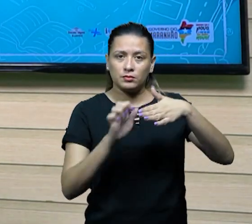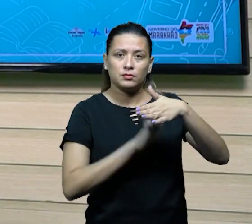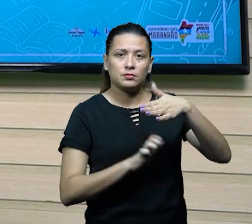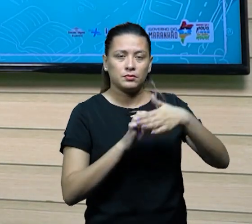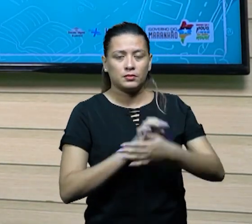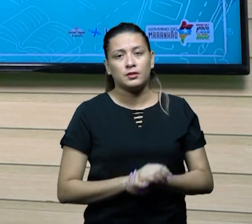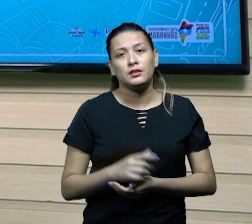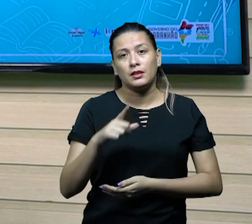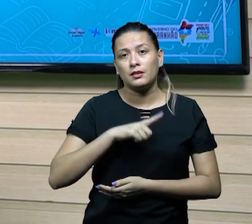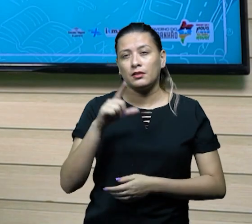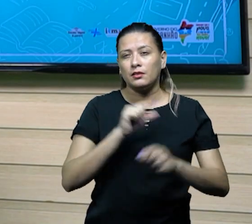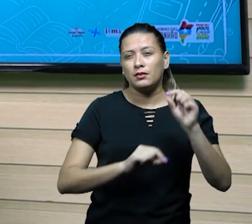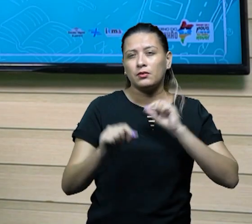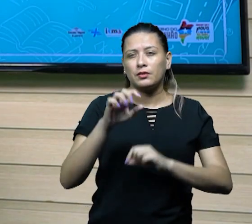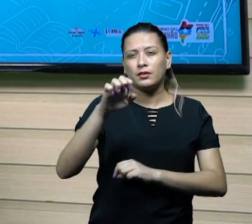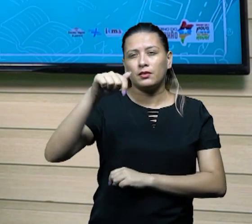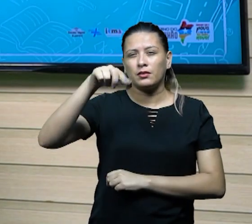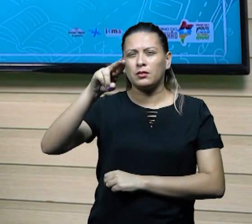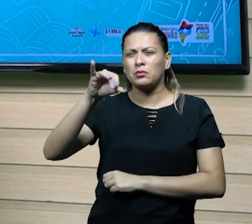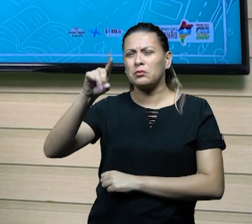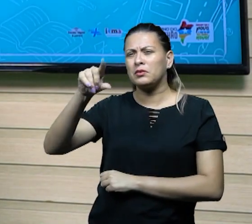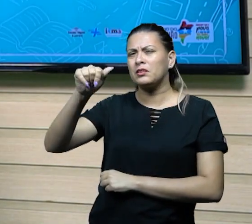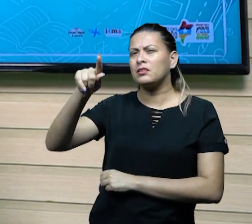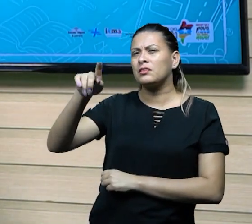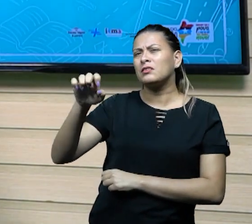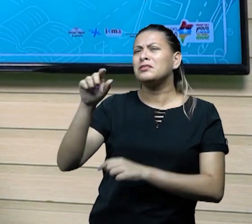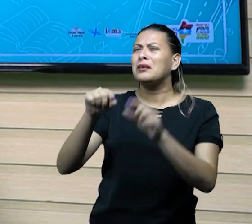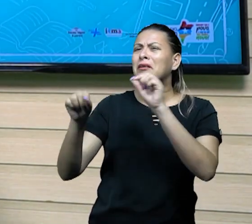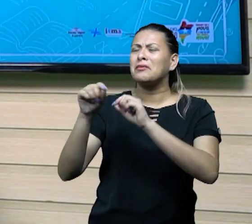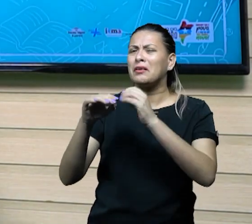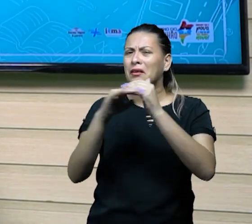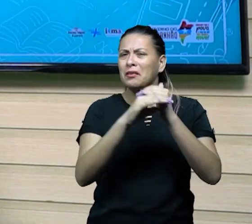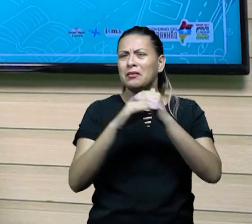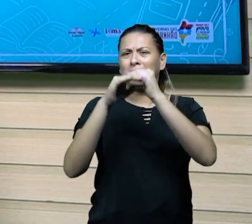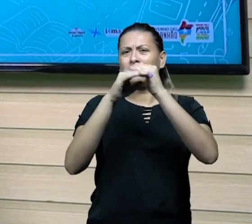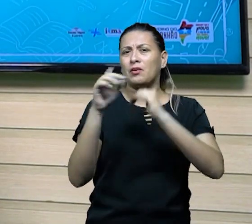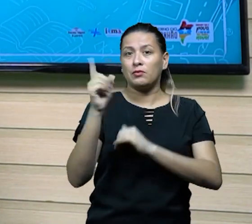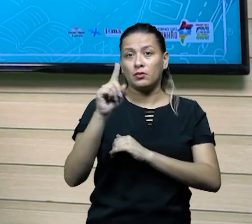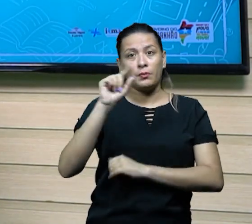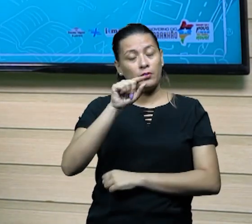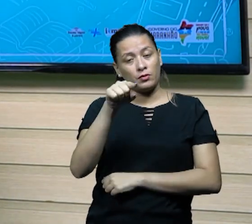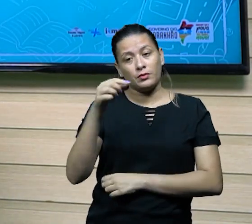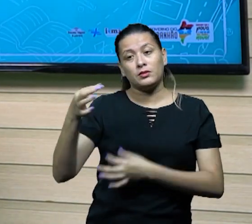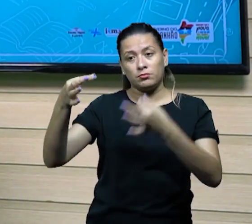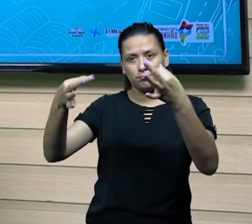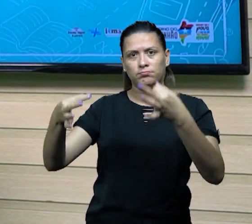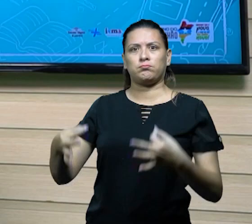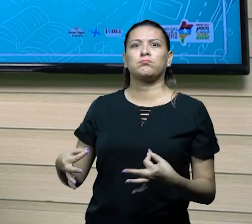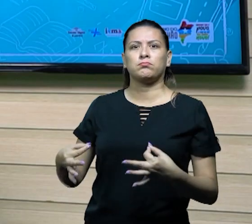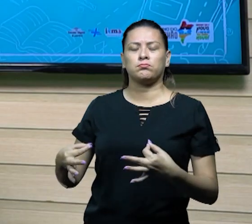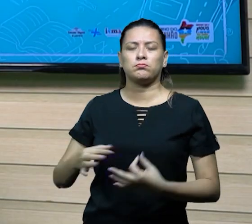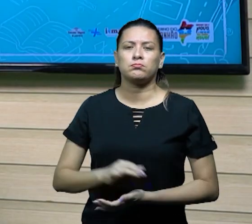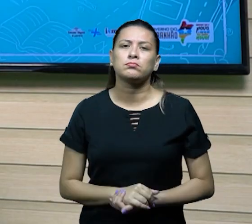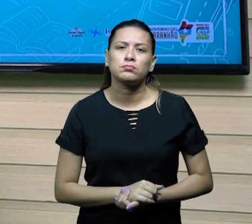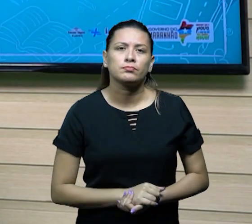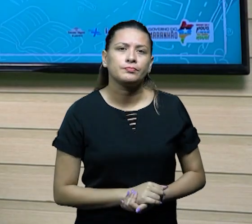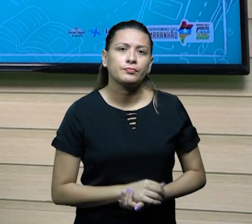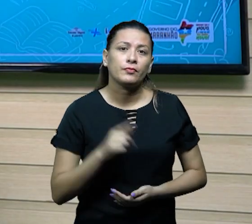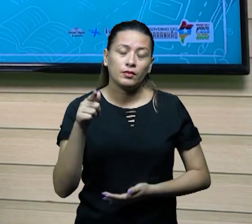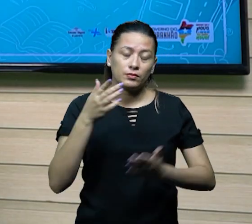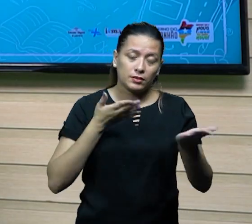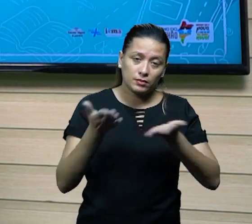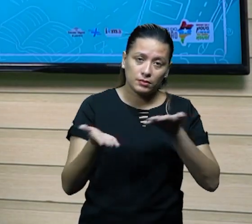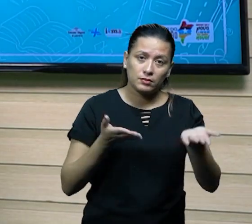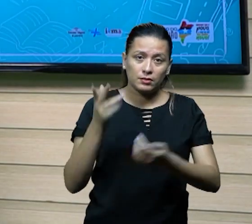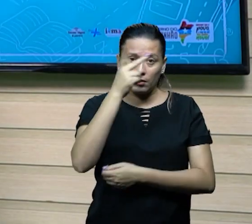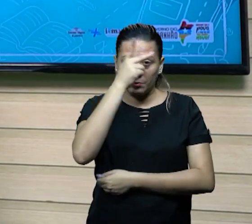dentro da gestão de uma empresa, você ter equidade. Equidade. O que é equidade? Não é igual, é você ser